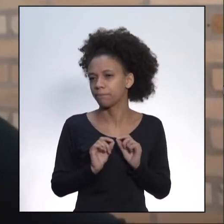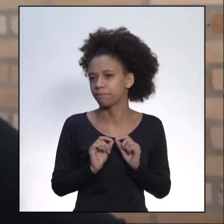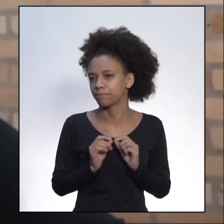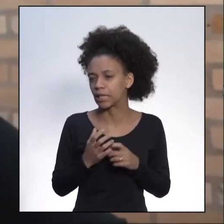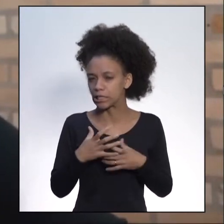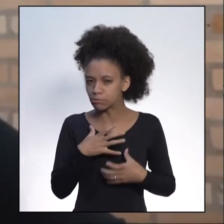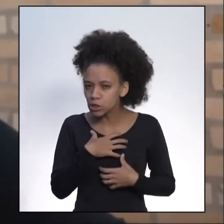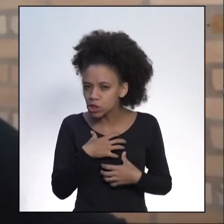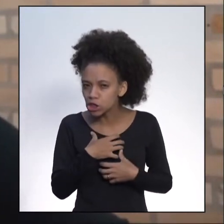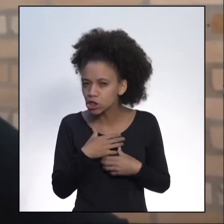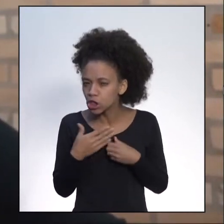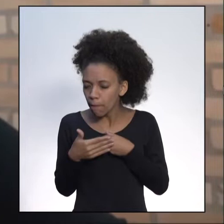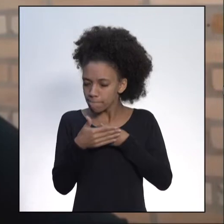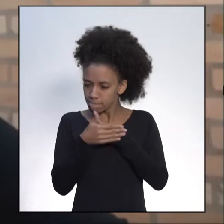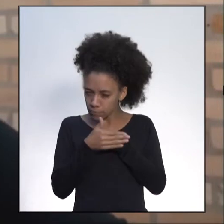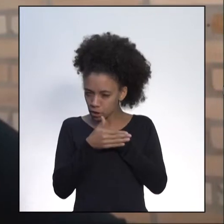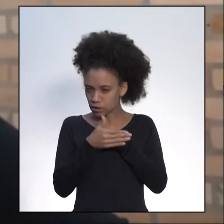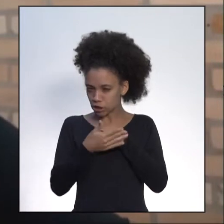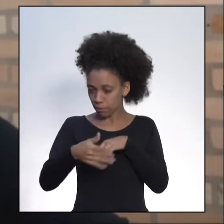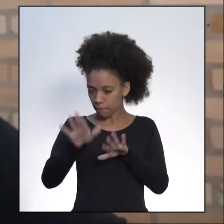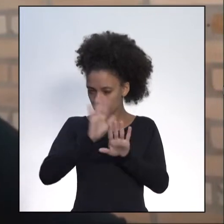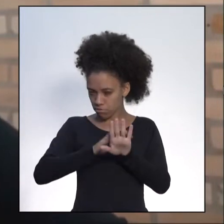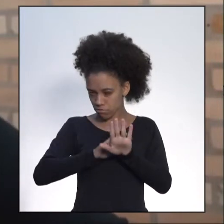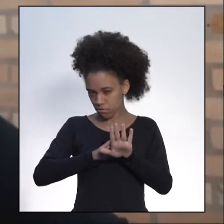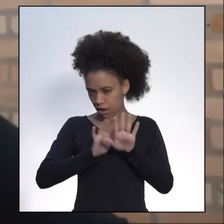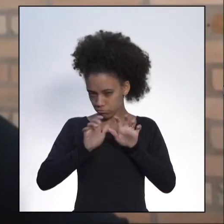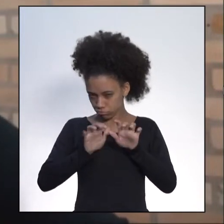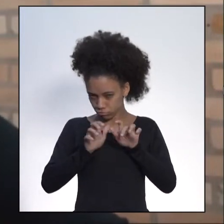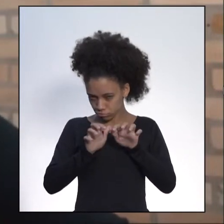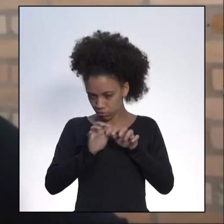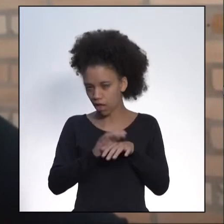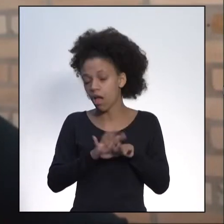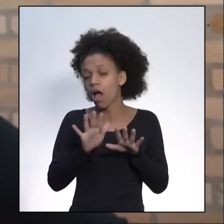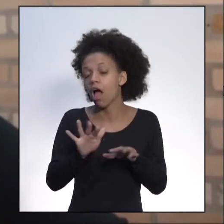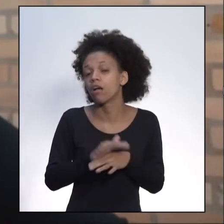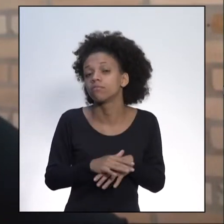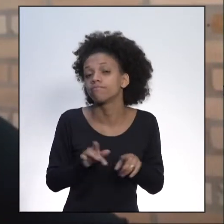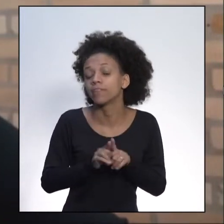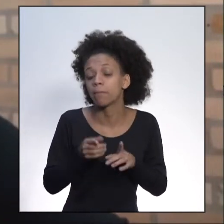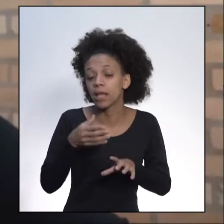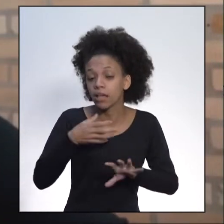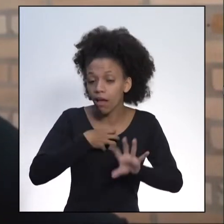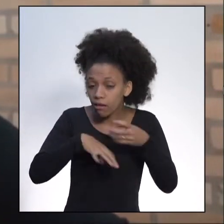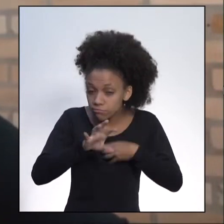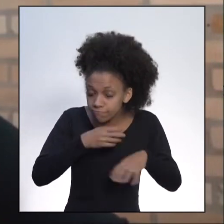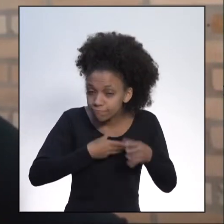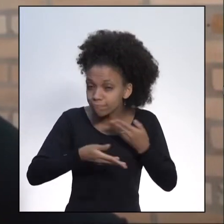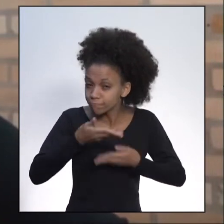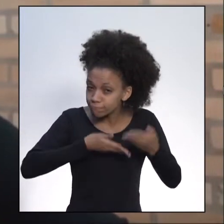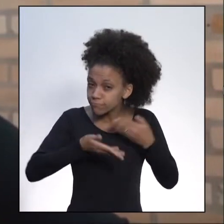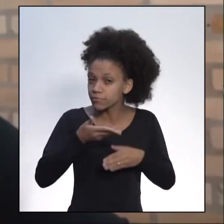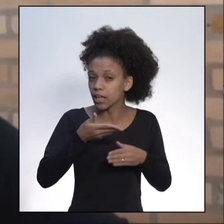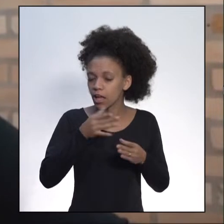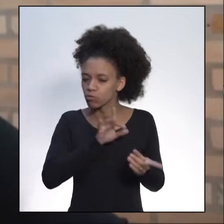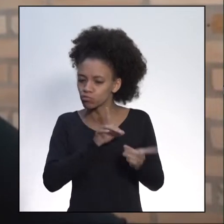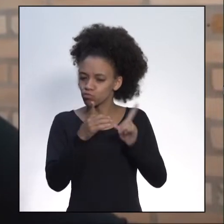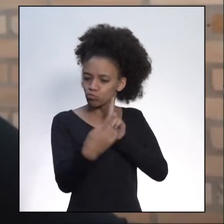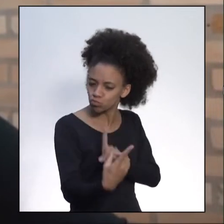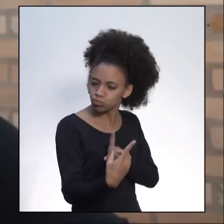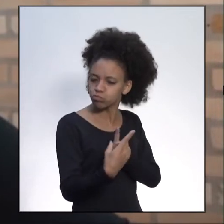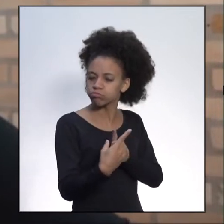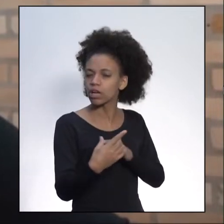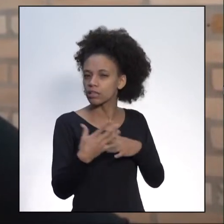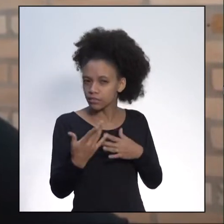me sentir protegido por estar atrás de uma tela, a questão da empatia, né? Quer dizer, então se colocar no lugar